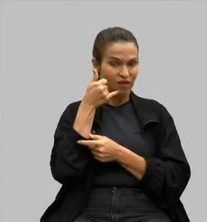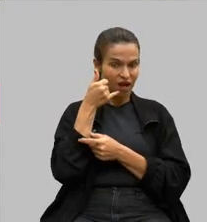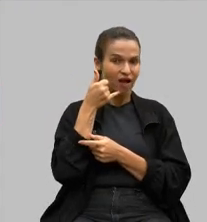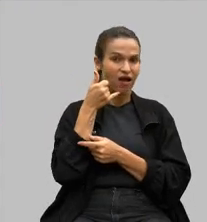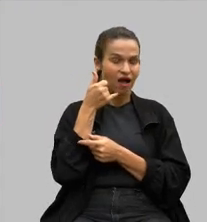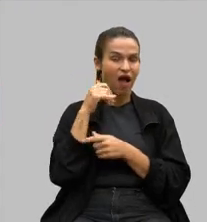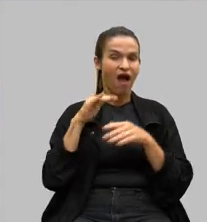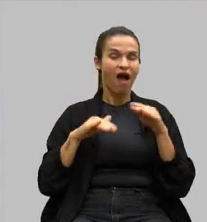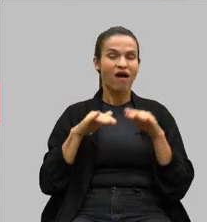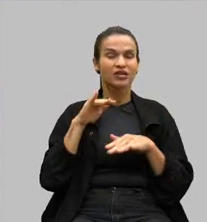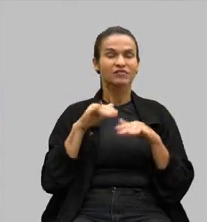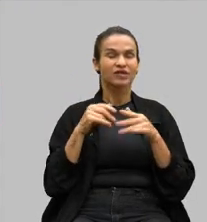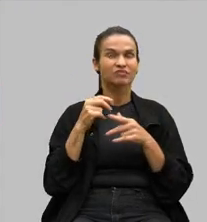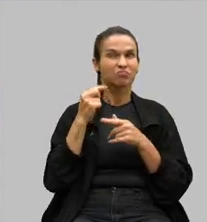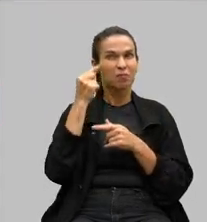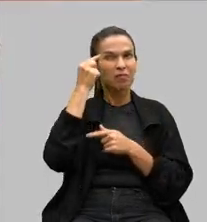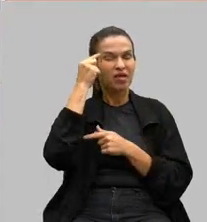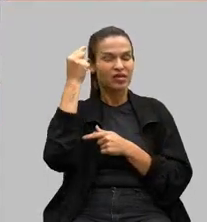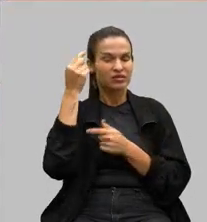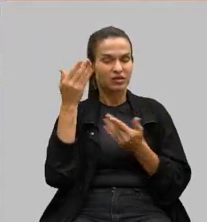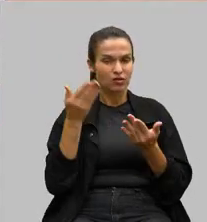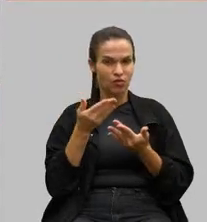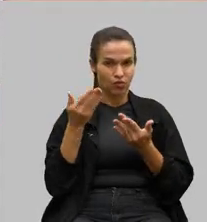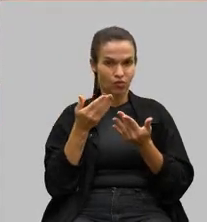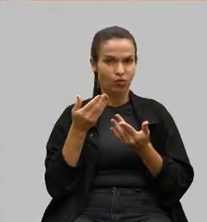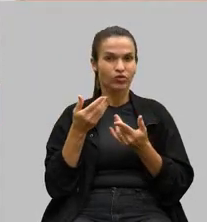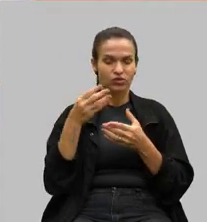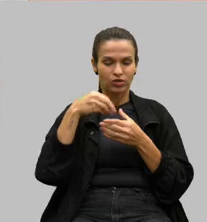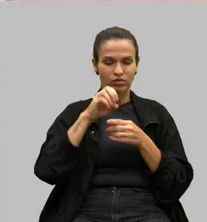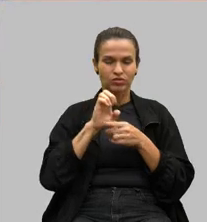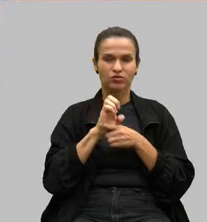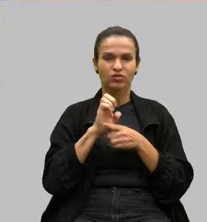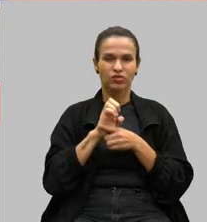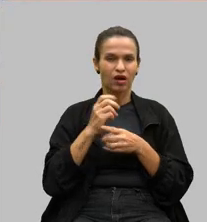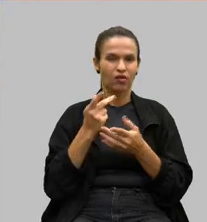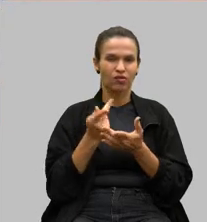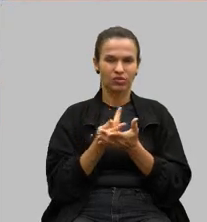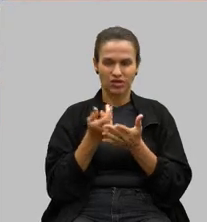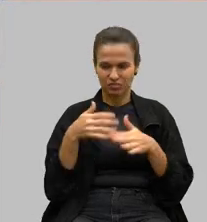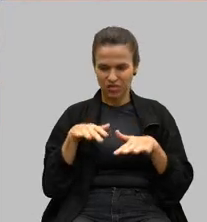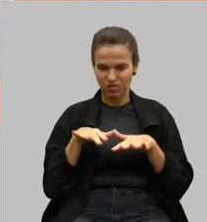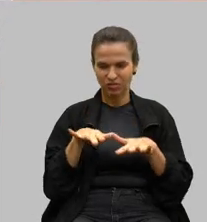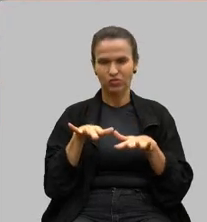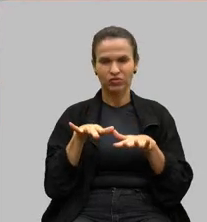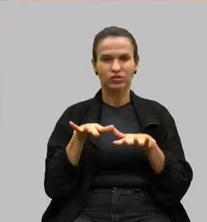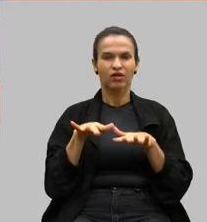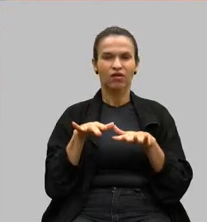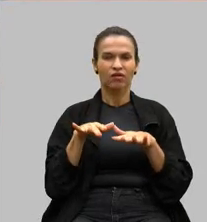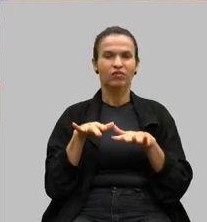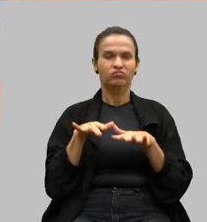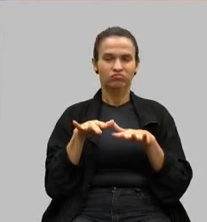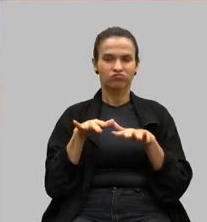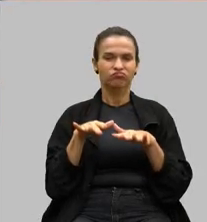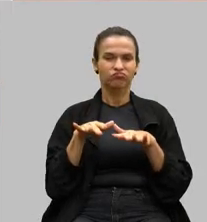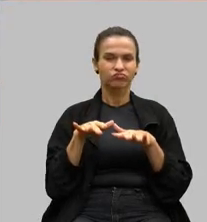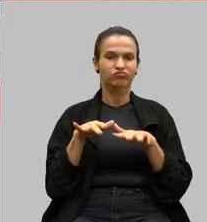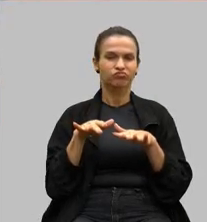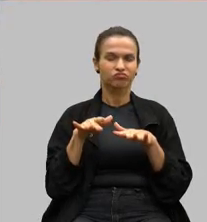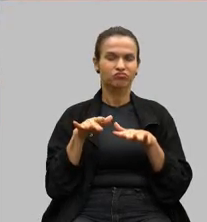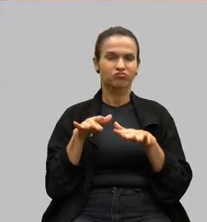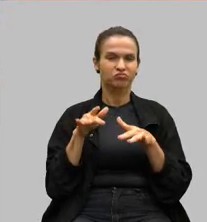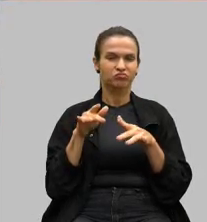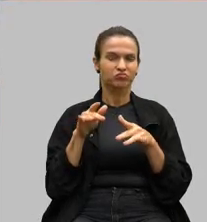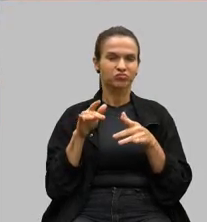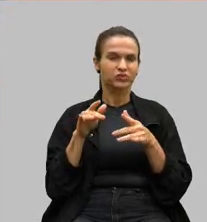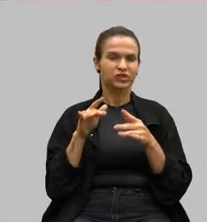muitas vezes a gente tem a ilusão de que hoje no nosso estado Acontece uma inclusão digital e que se a gente fizer isso a gente